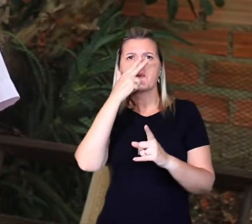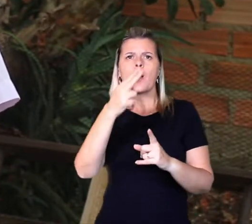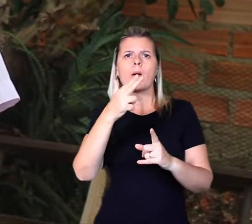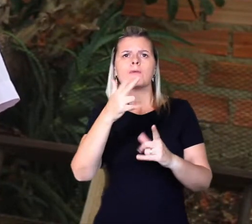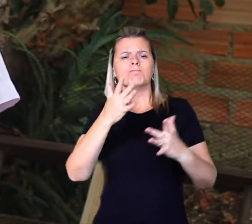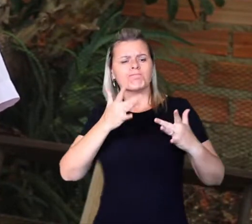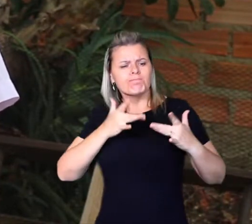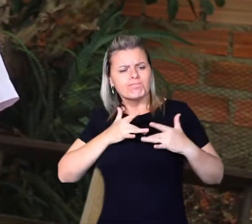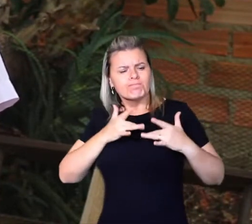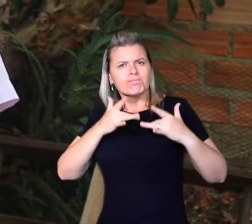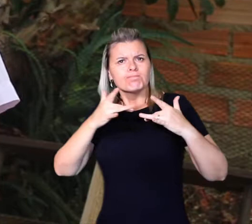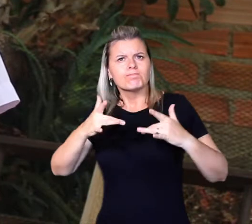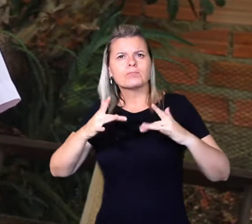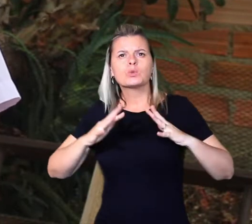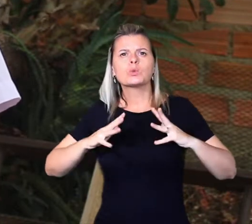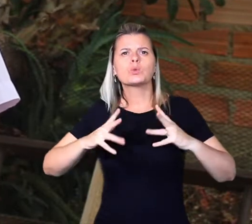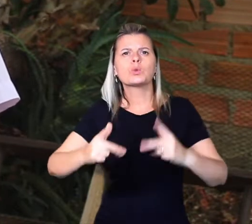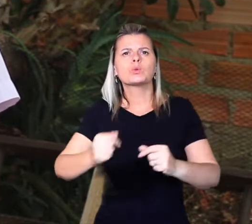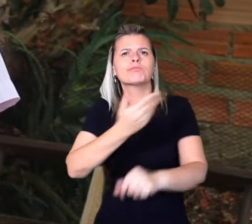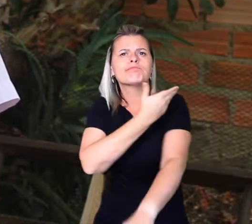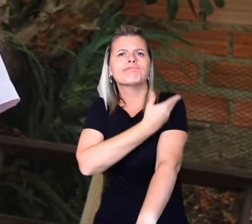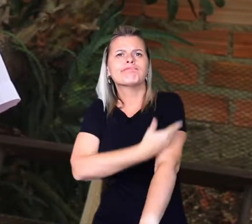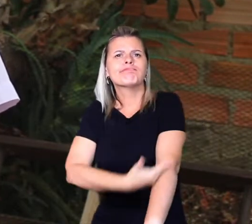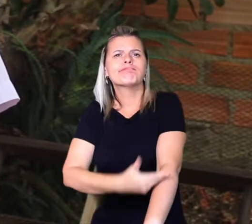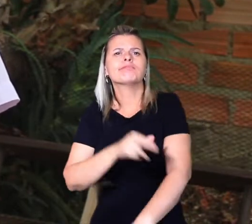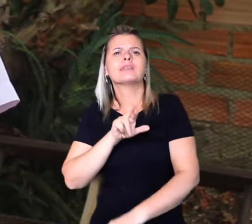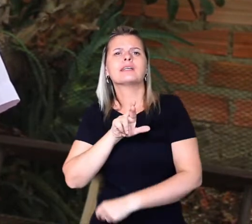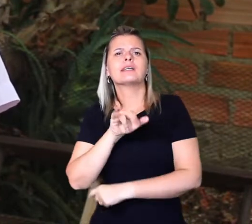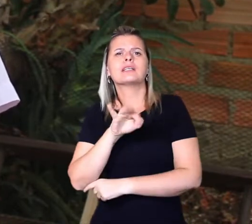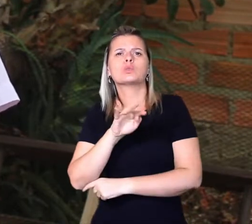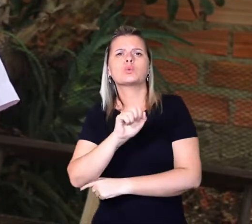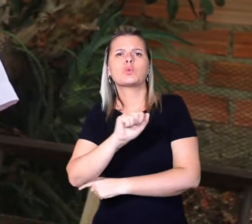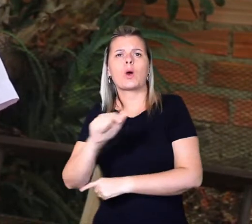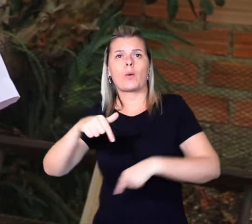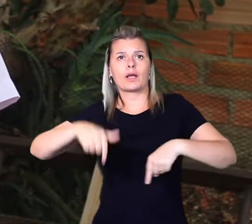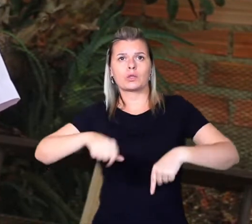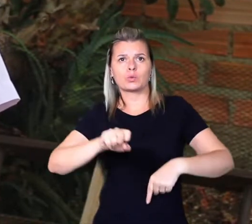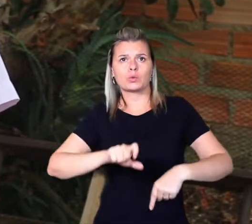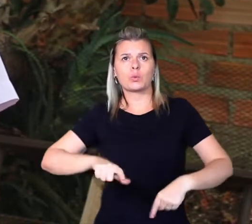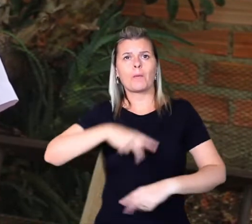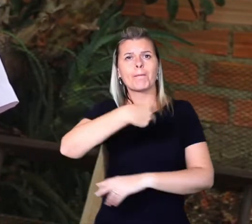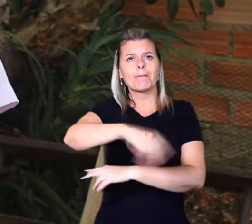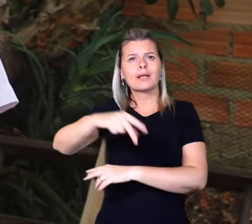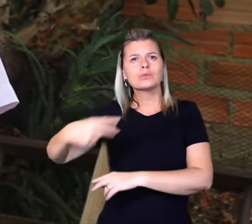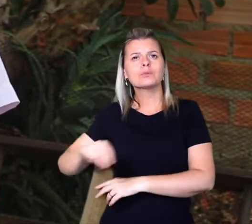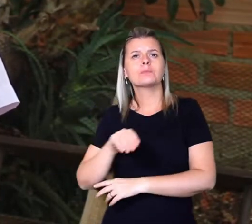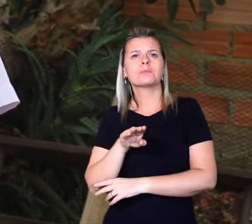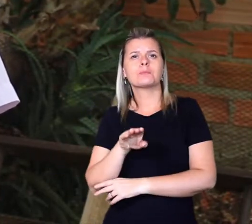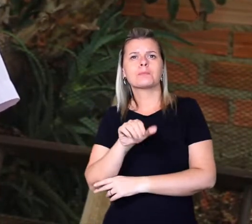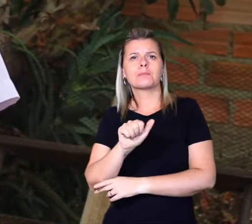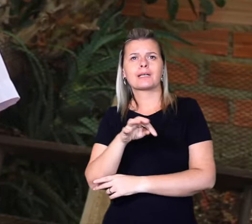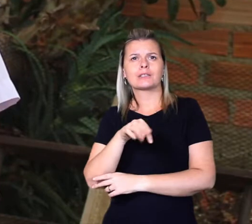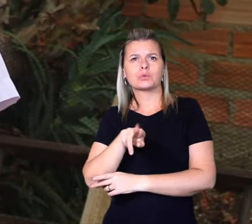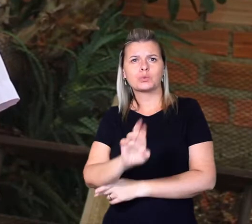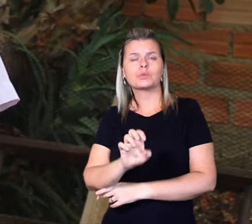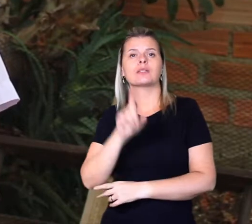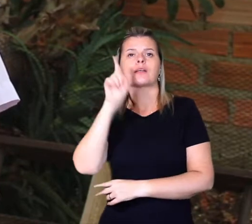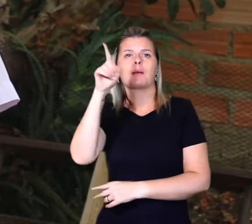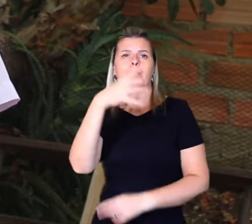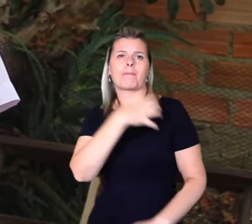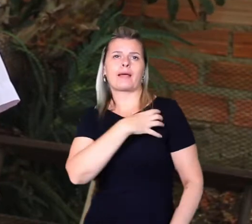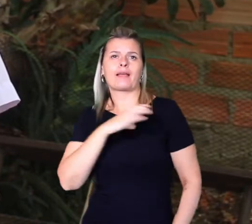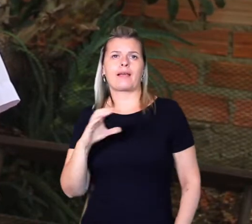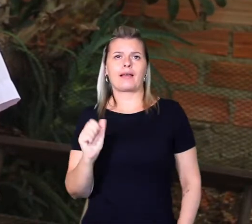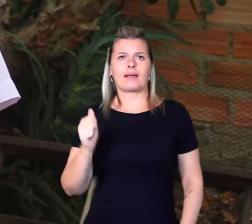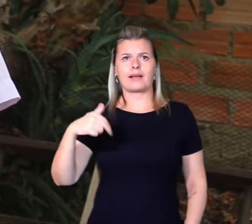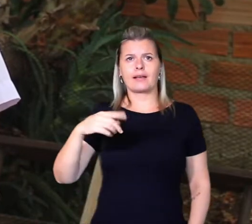na devoção, nos rituais que seriam aqui no sul associados ao batuque, na Bahia ao candomblé e em Pernambuco ao